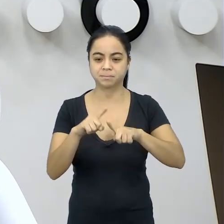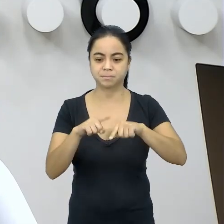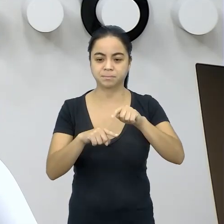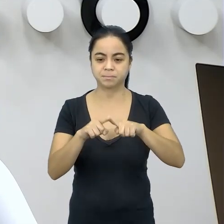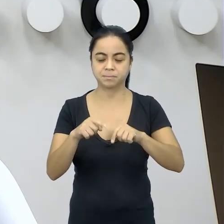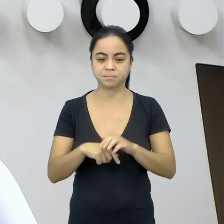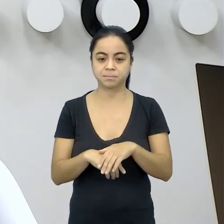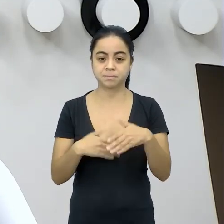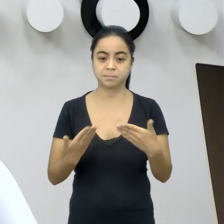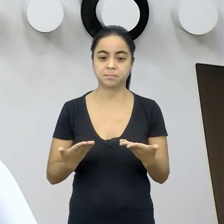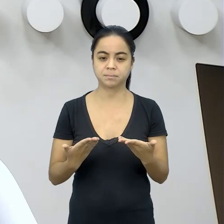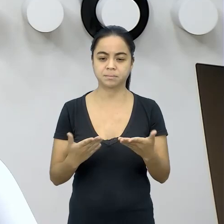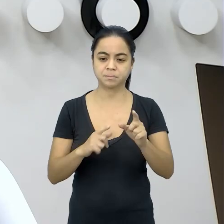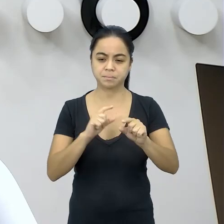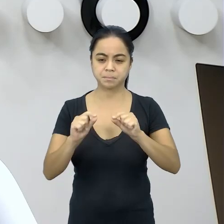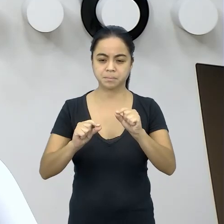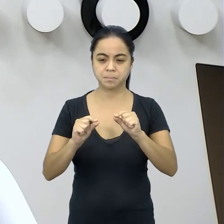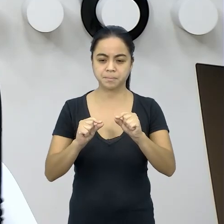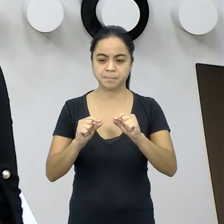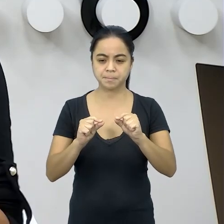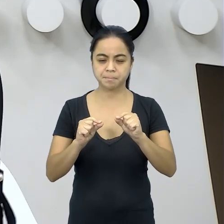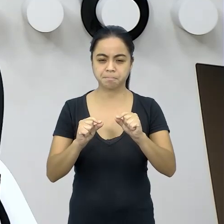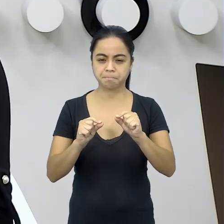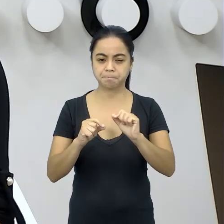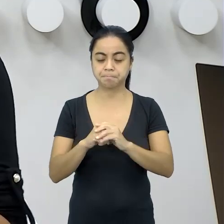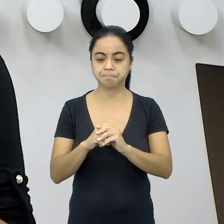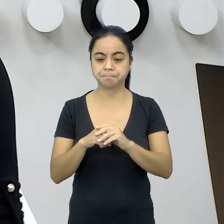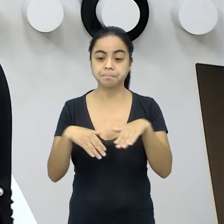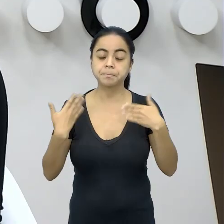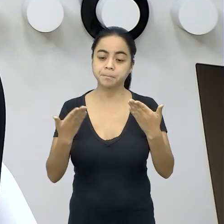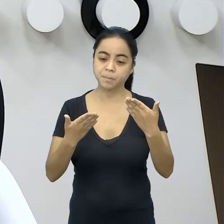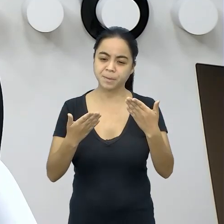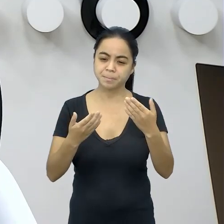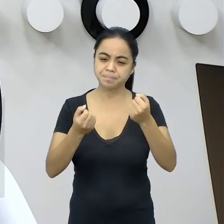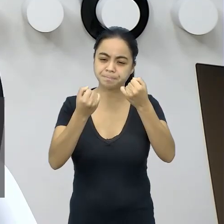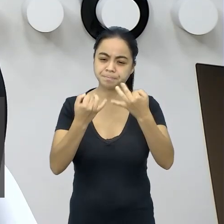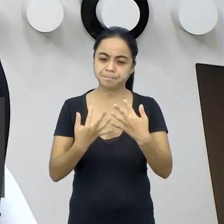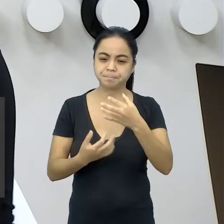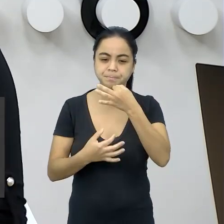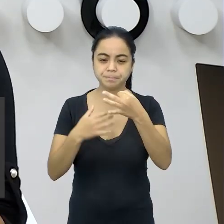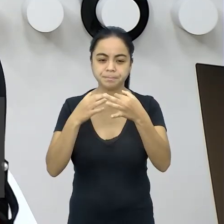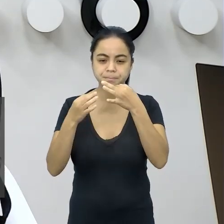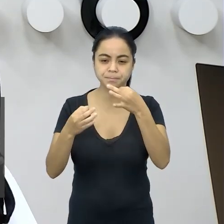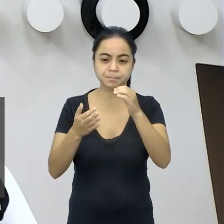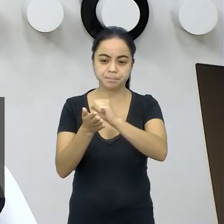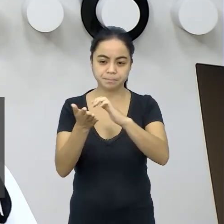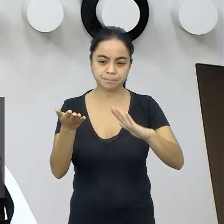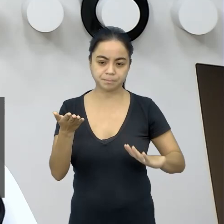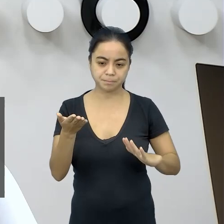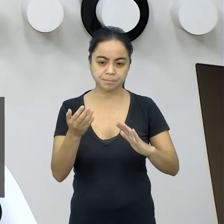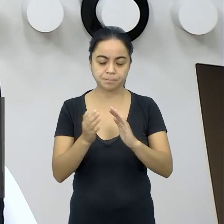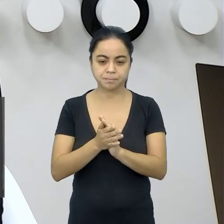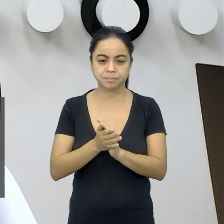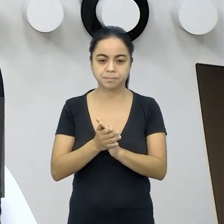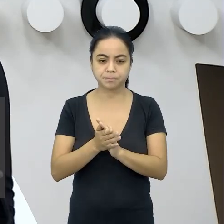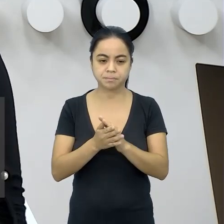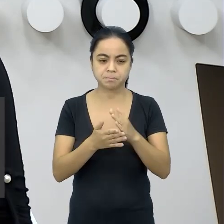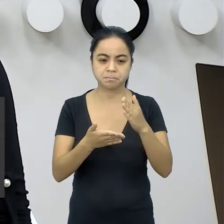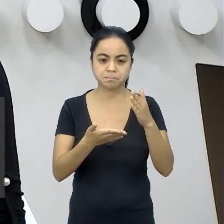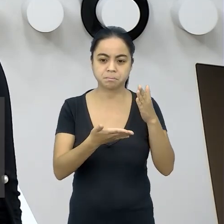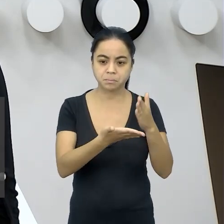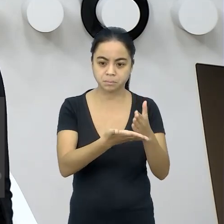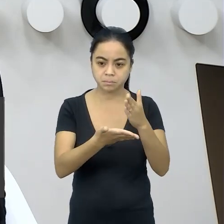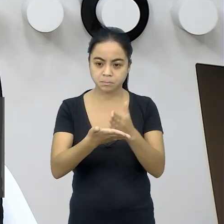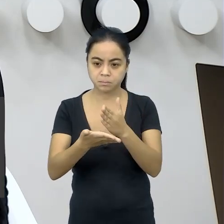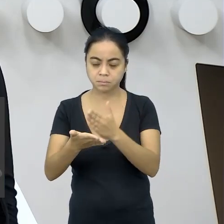né? Então, o que é Vamos comentar um pouco, né, sobre essas atividades aí. Então, essa atividade é dividida em 3 partes,